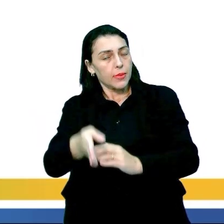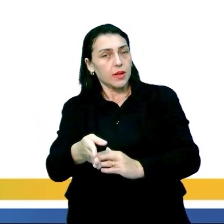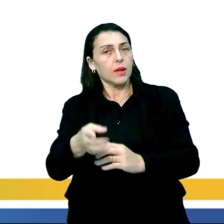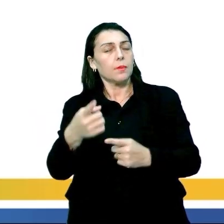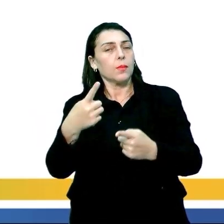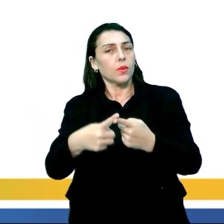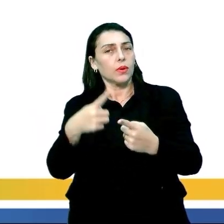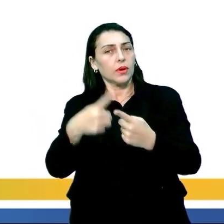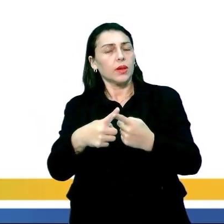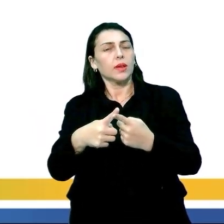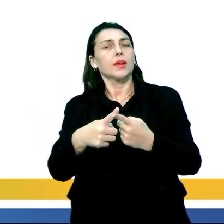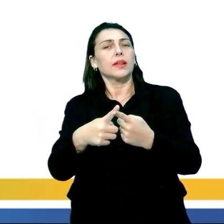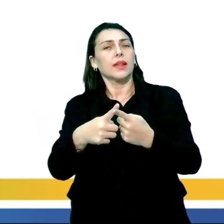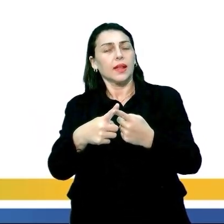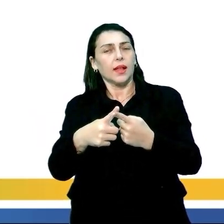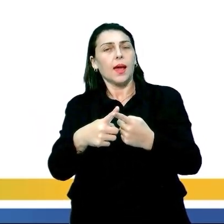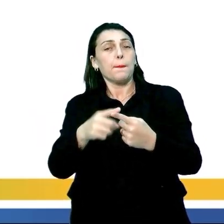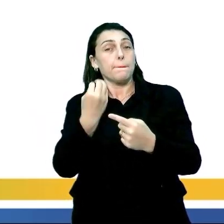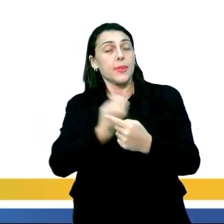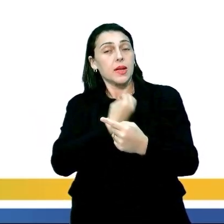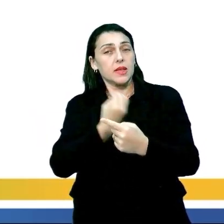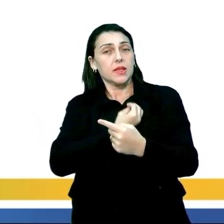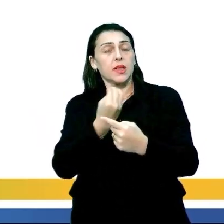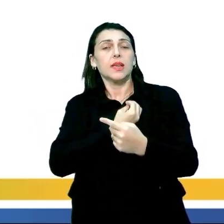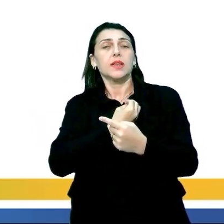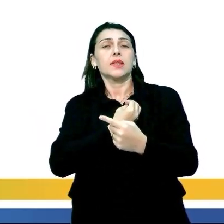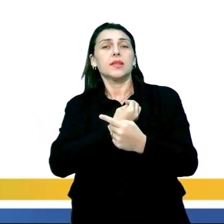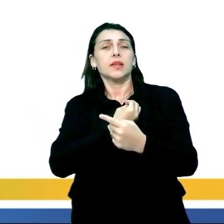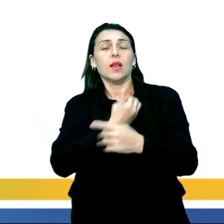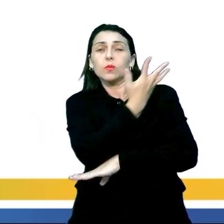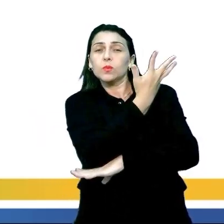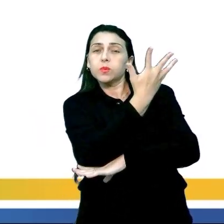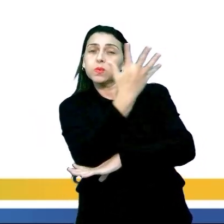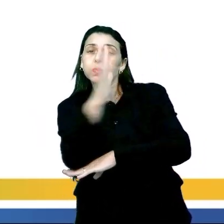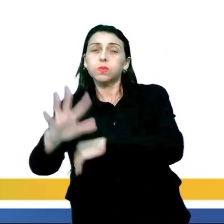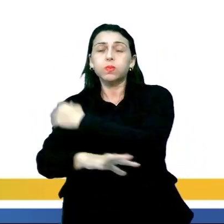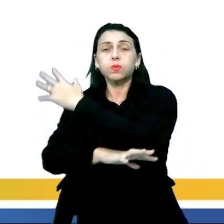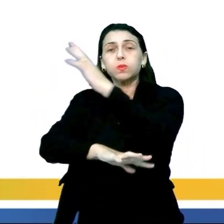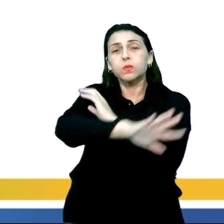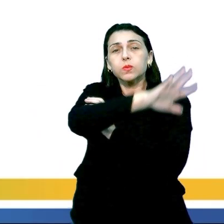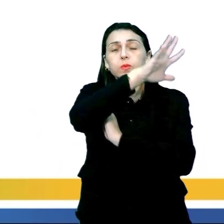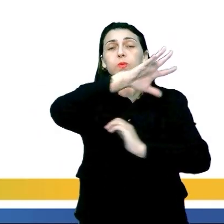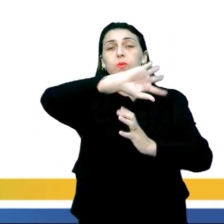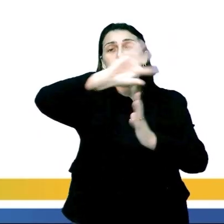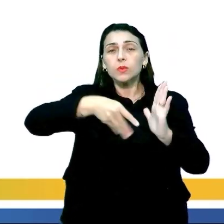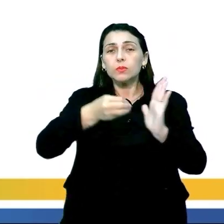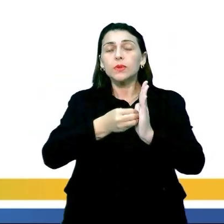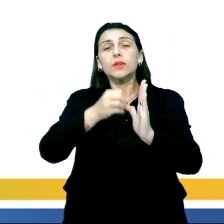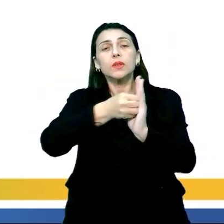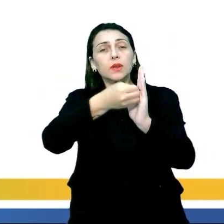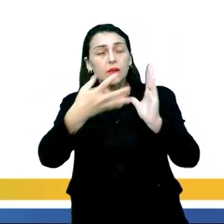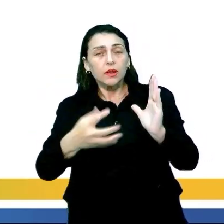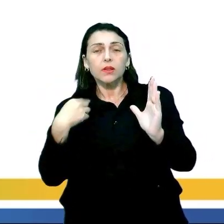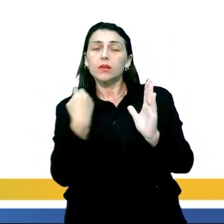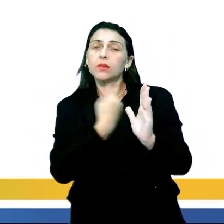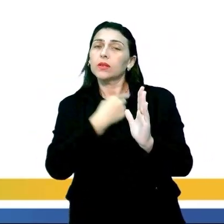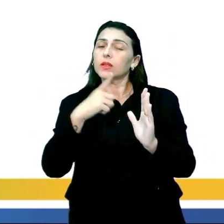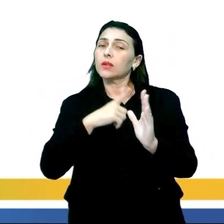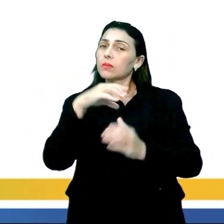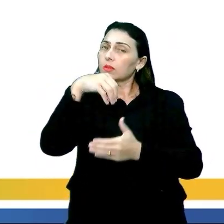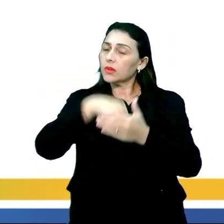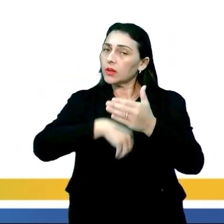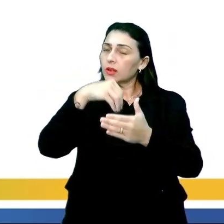principalmente por ser densa e pela presença da chamada floresta amazônica. E uma das características que nós temos